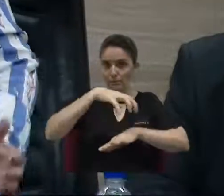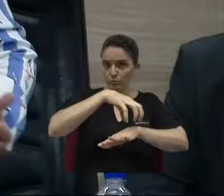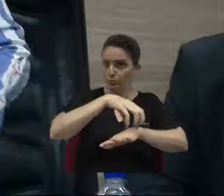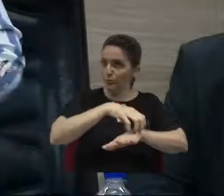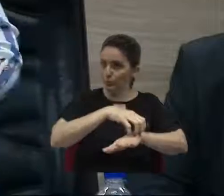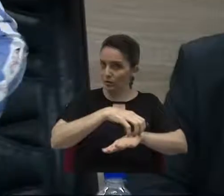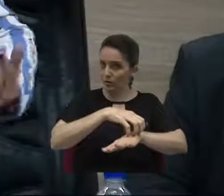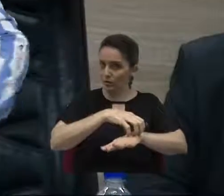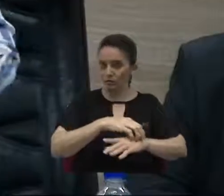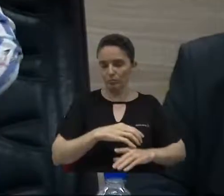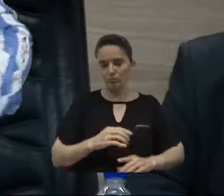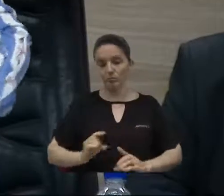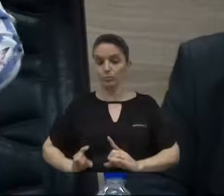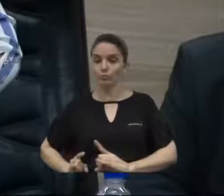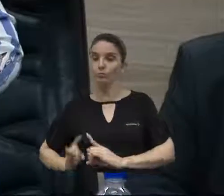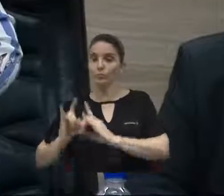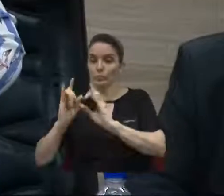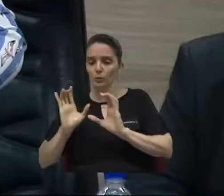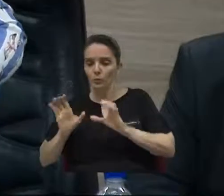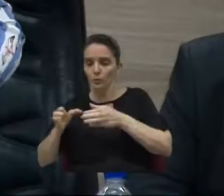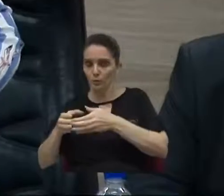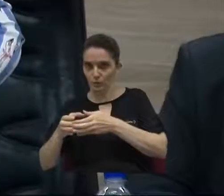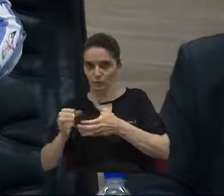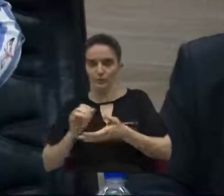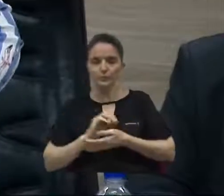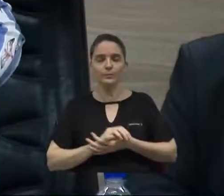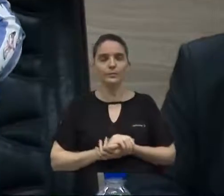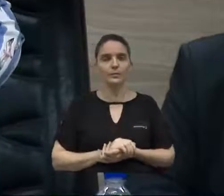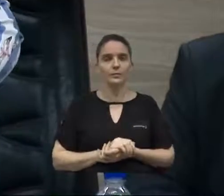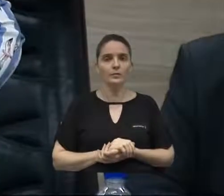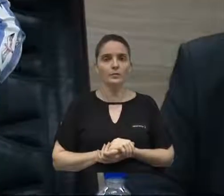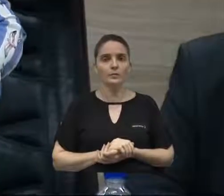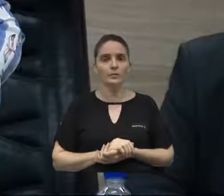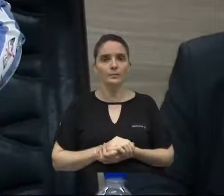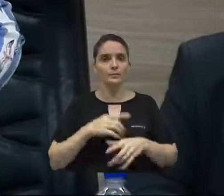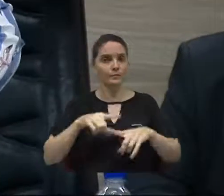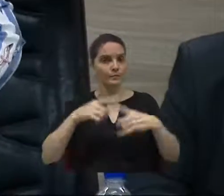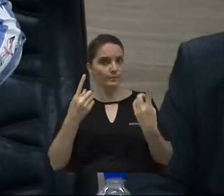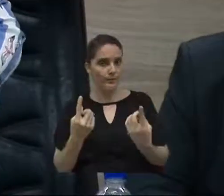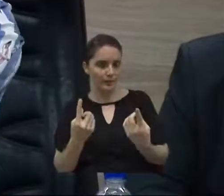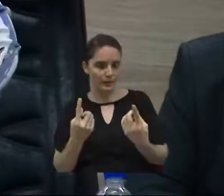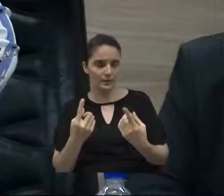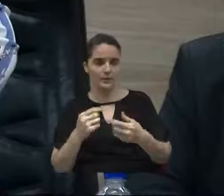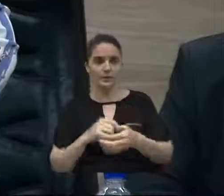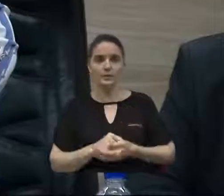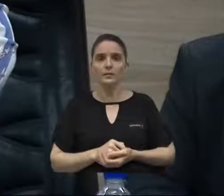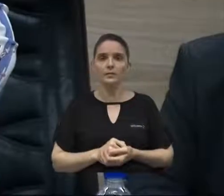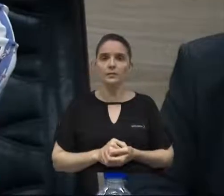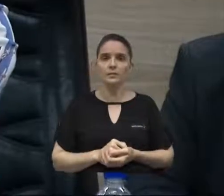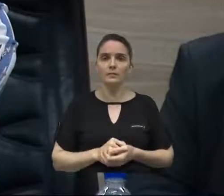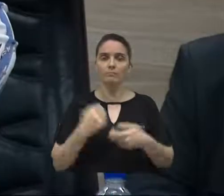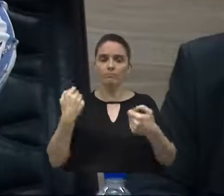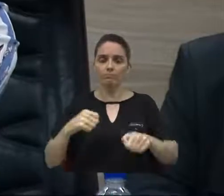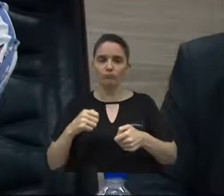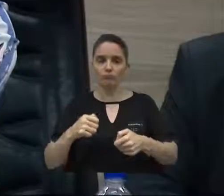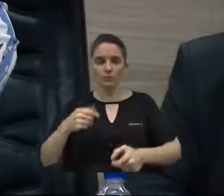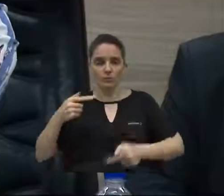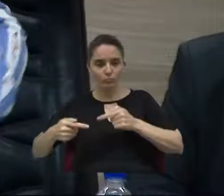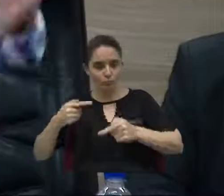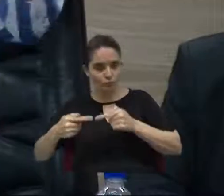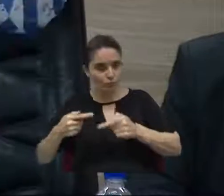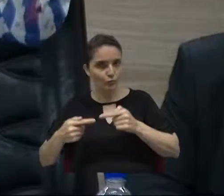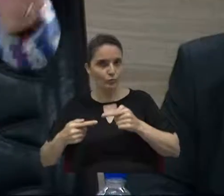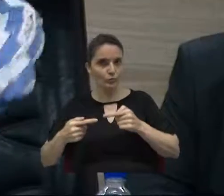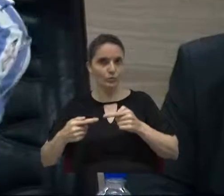determinados condomínios. Então, assim, há muitas inversões. Então, justamente por causa disso, é que realmente essa discussão ela tem que ser